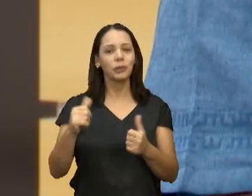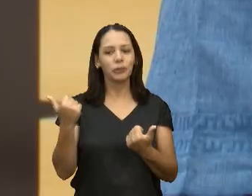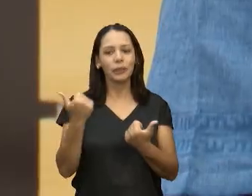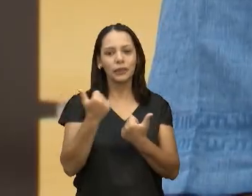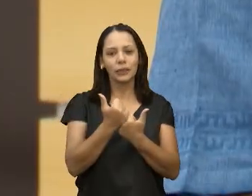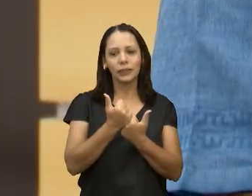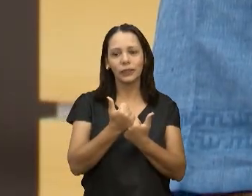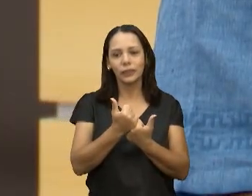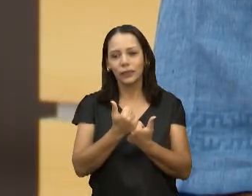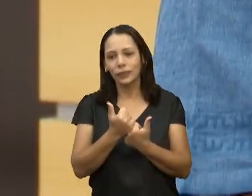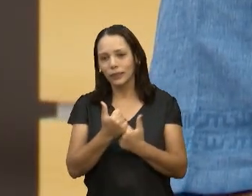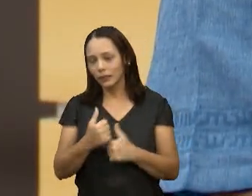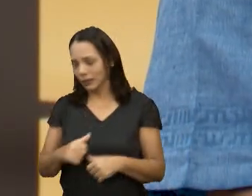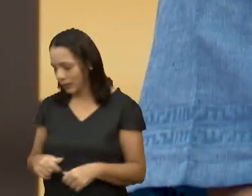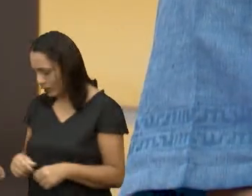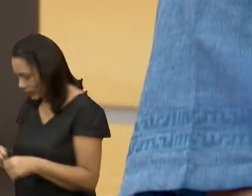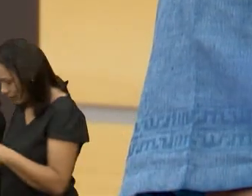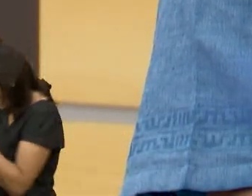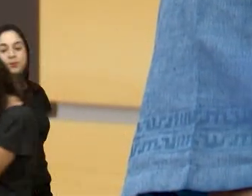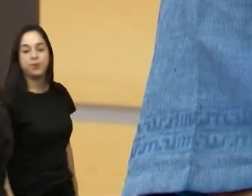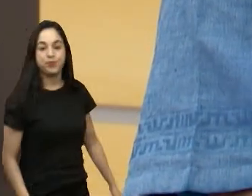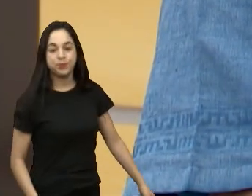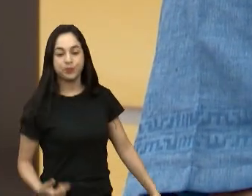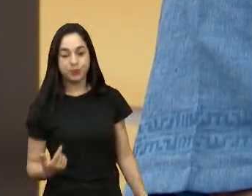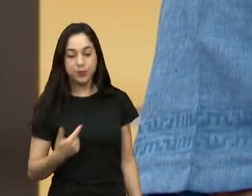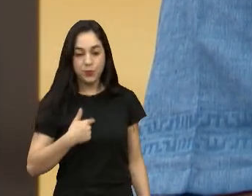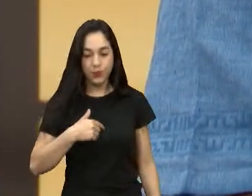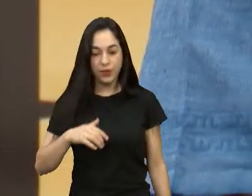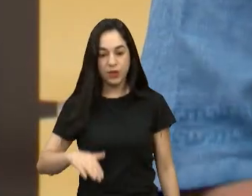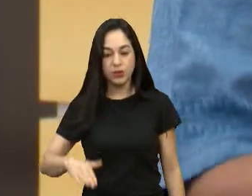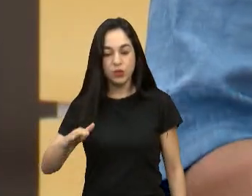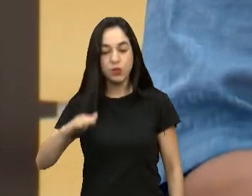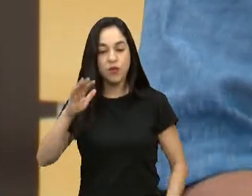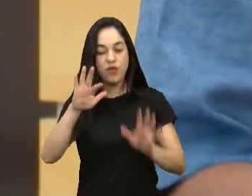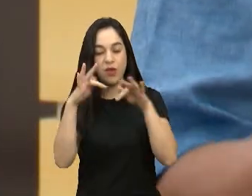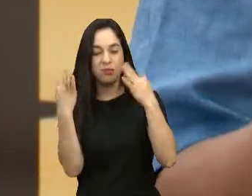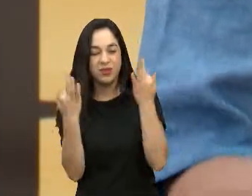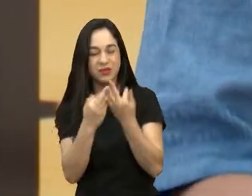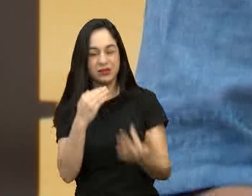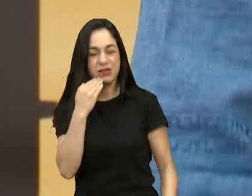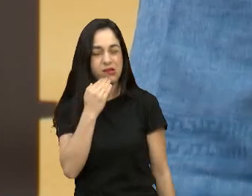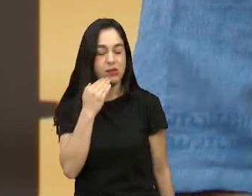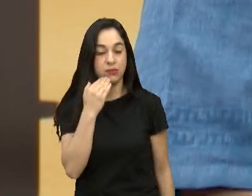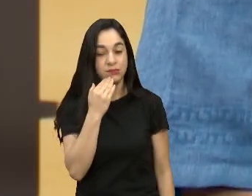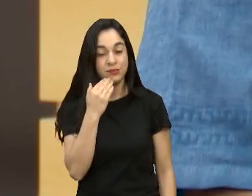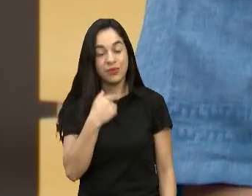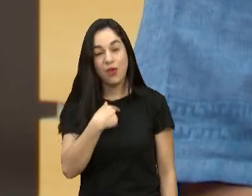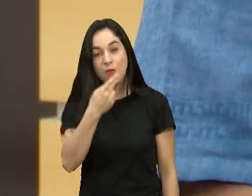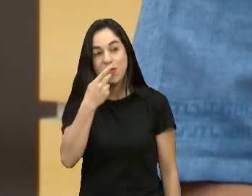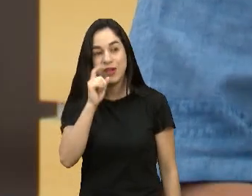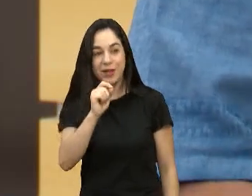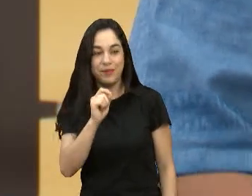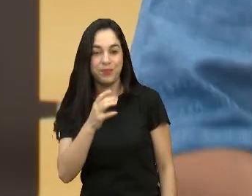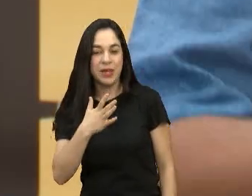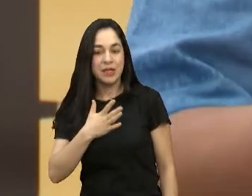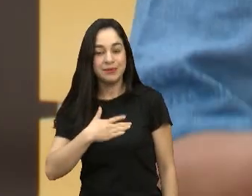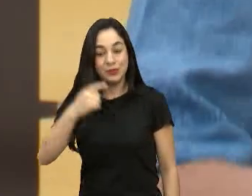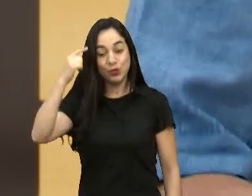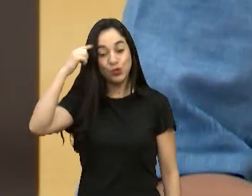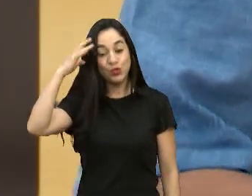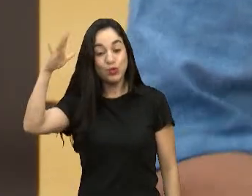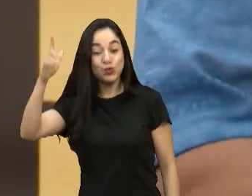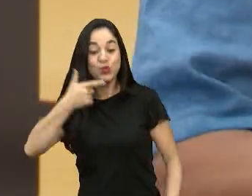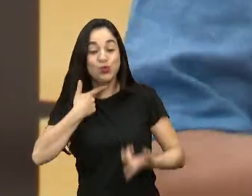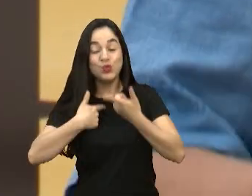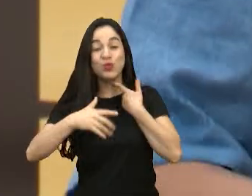família desestruturada, né, como eu já falei, e aí eu costumo falar que o meu mundo da lua, a minha Nárnia pessoal, era sonhar e